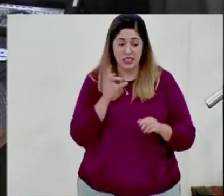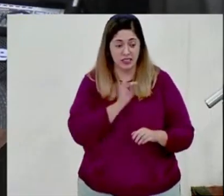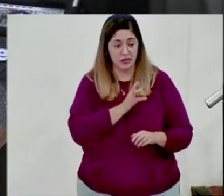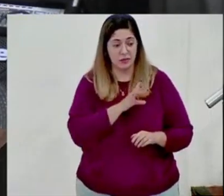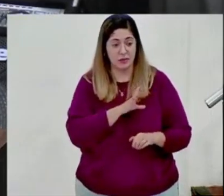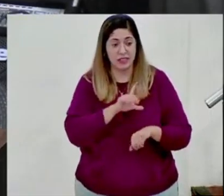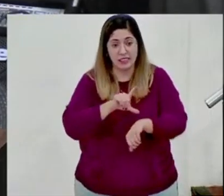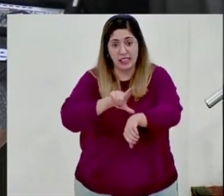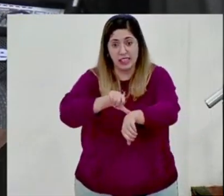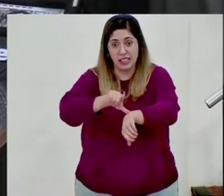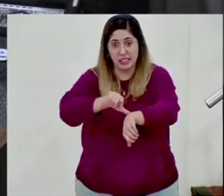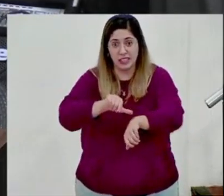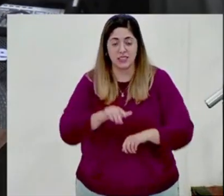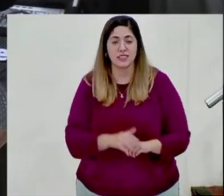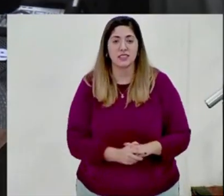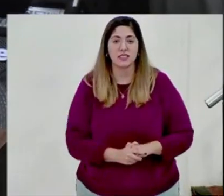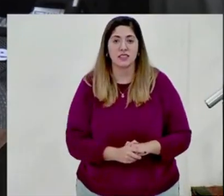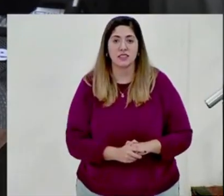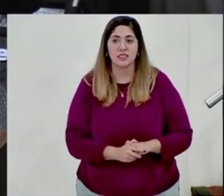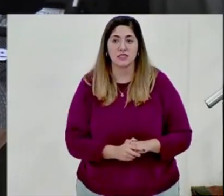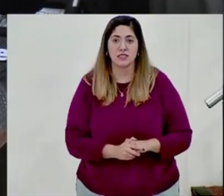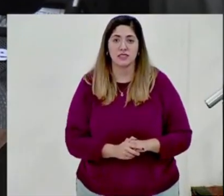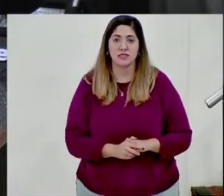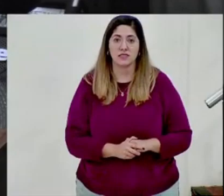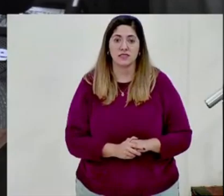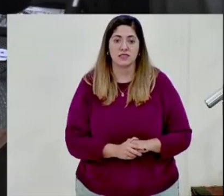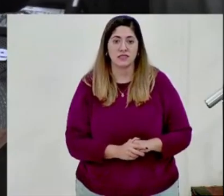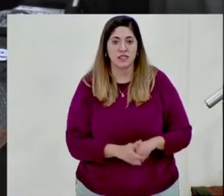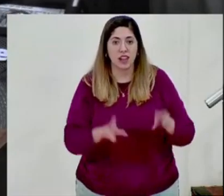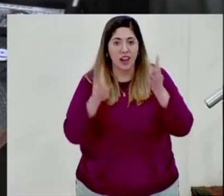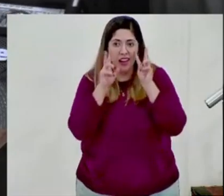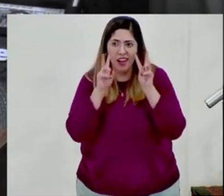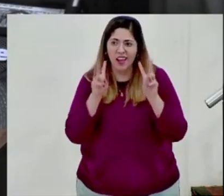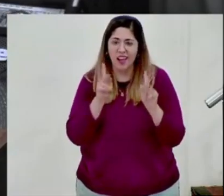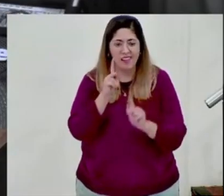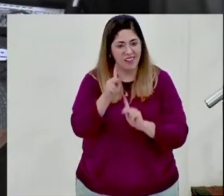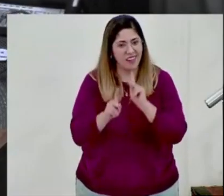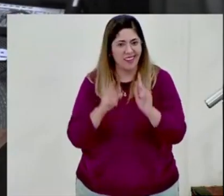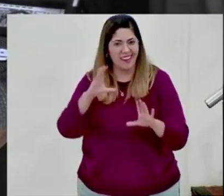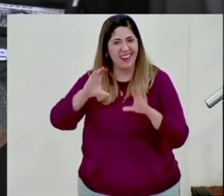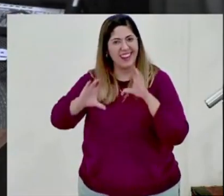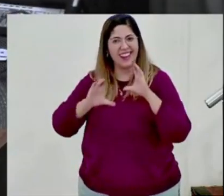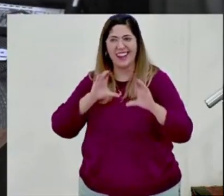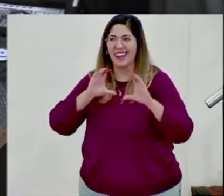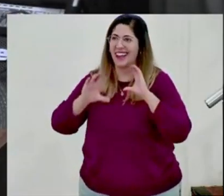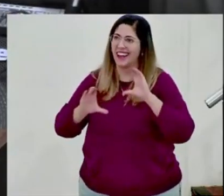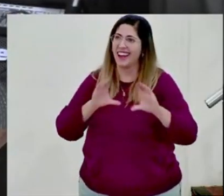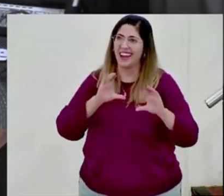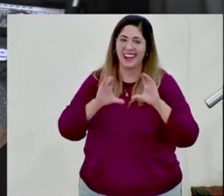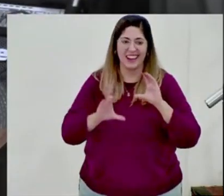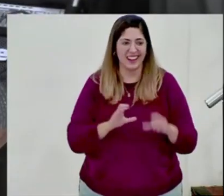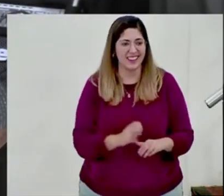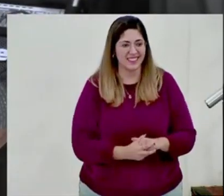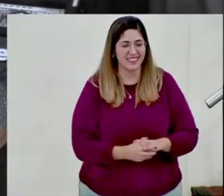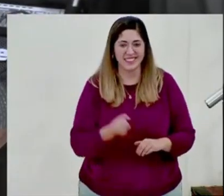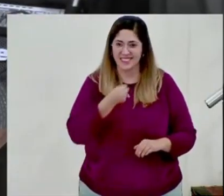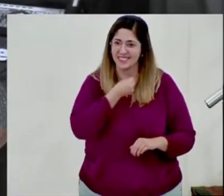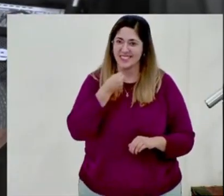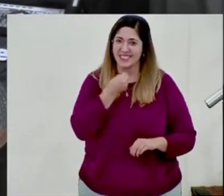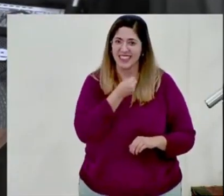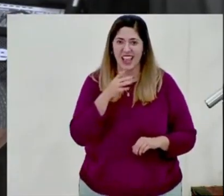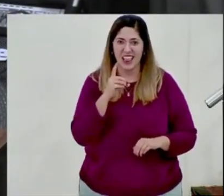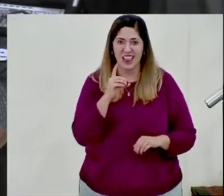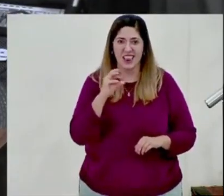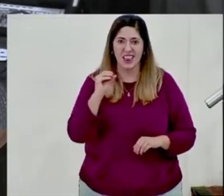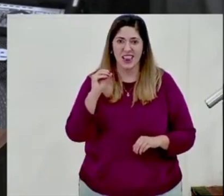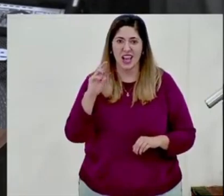mesmo. E quando eu cheguei aqui, sabe o que eu vi? Eu vi o povo cantando. Adores. Cantando na igreja.